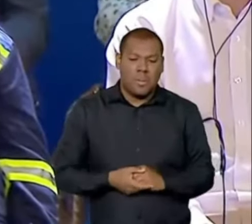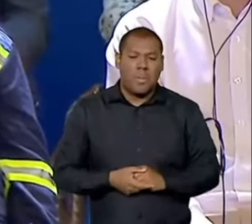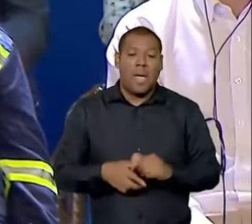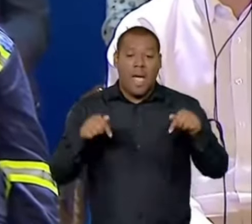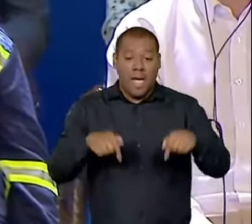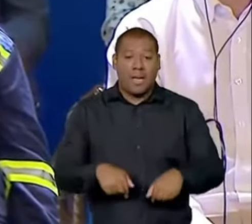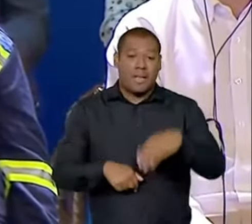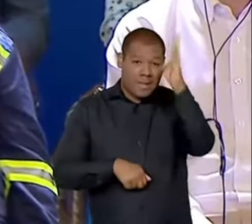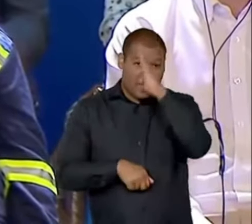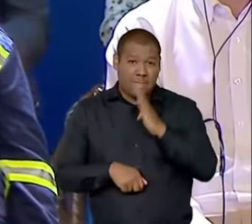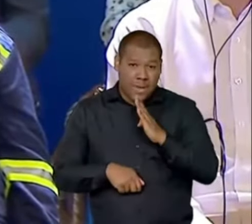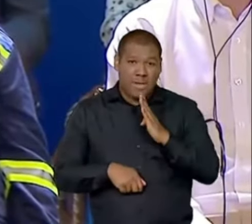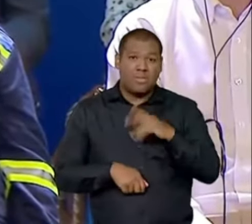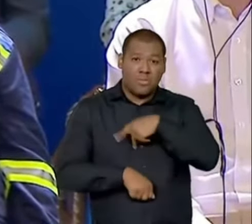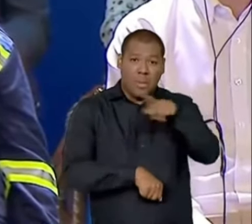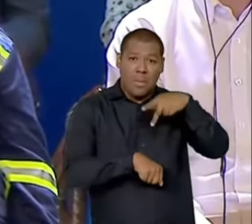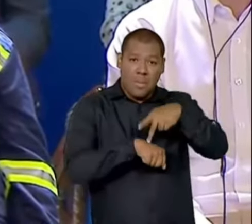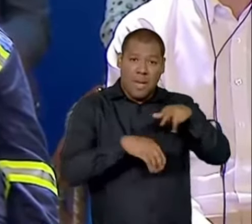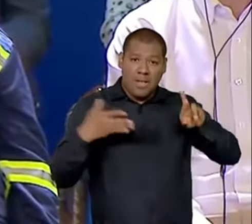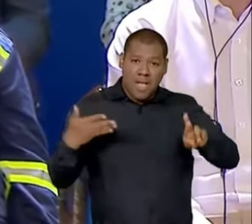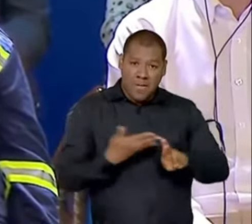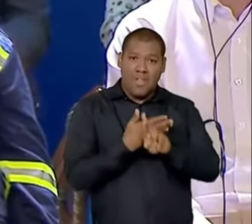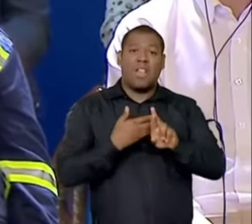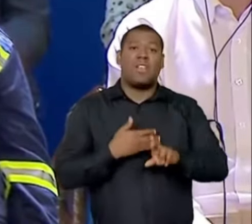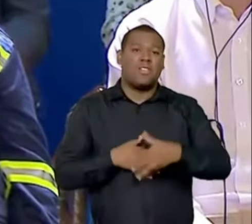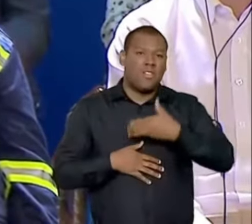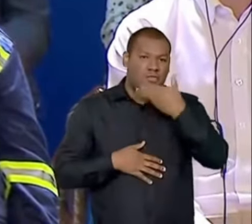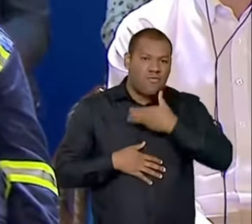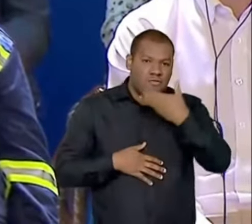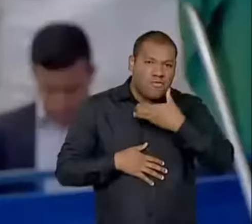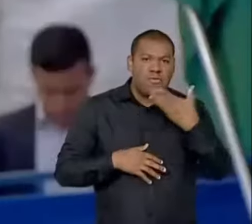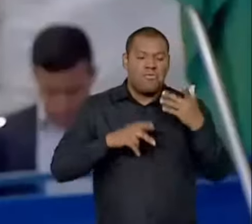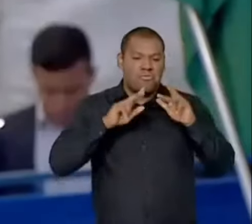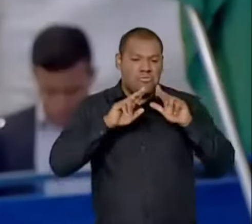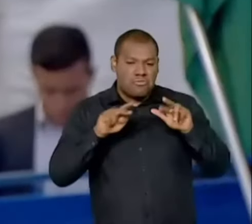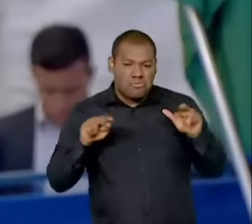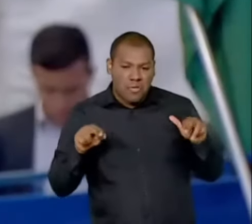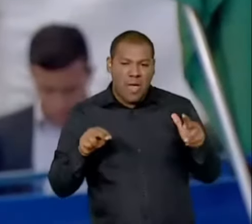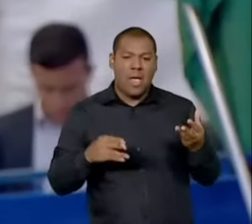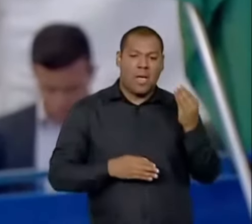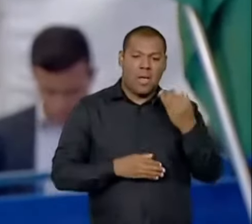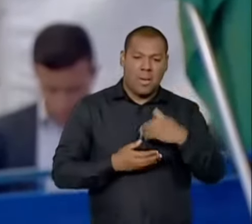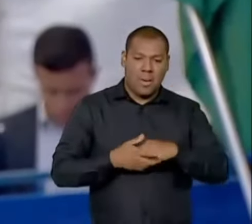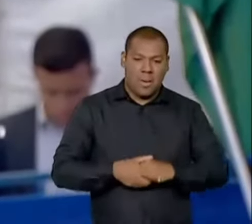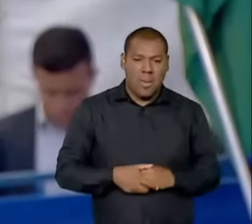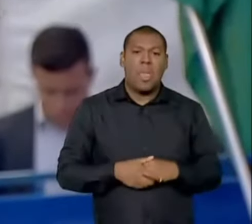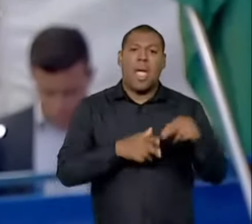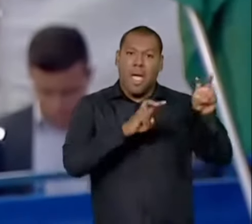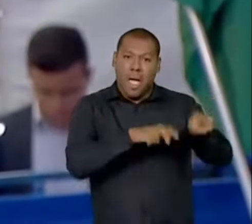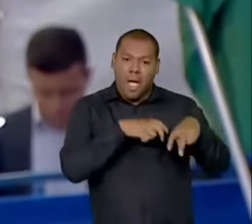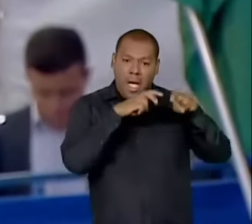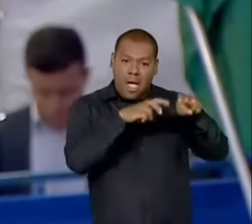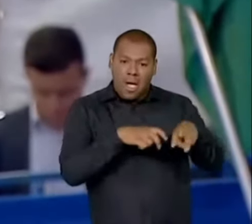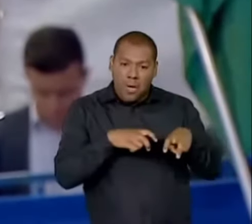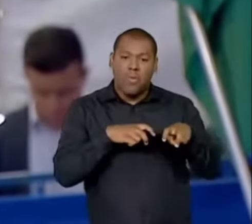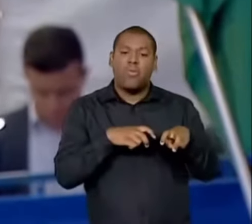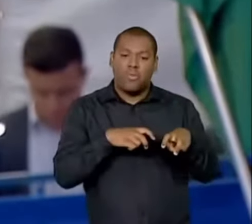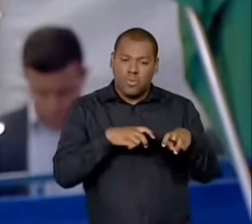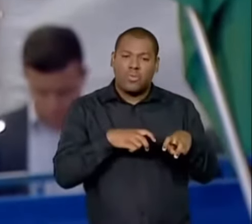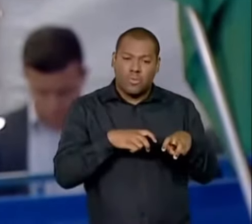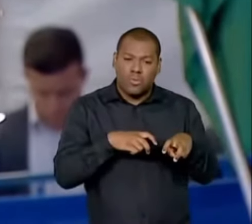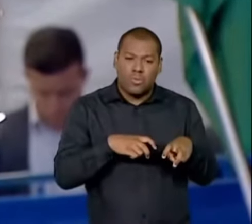país agrícola de um potencial extraordinário, quase que